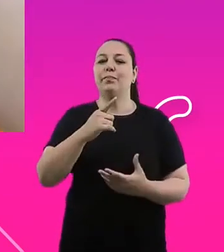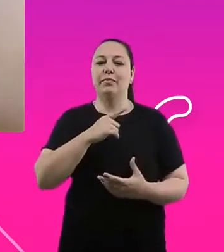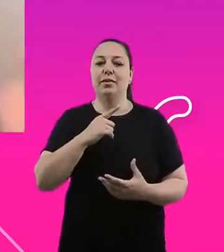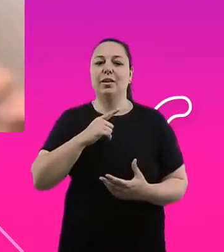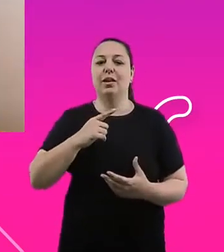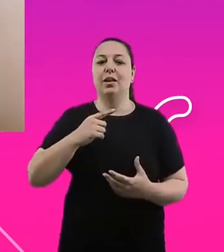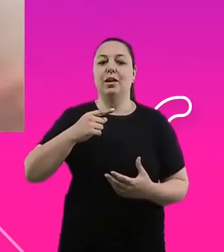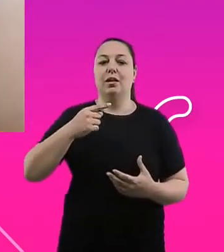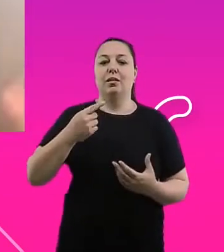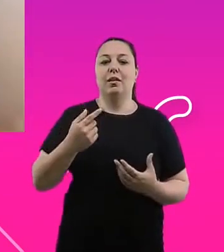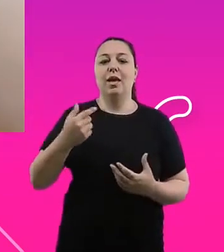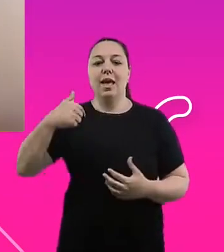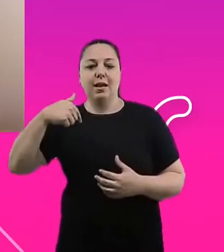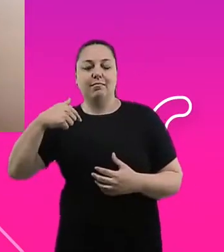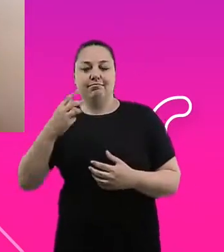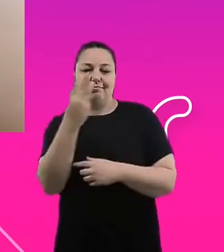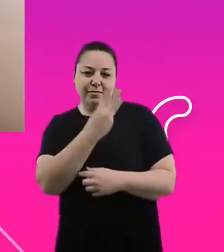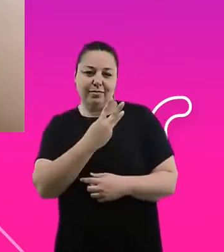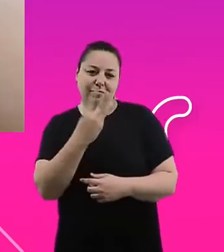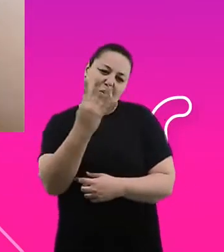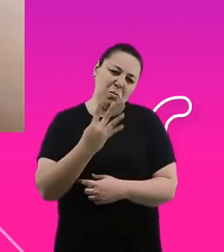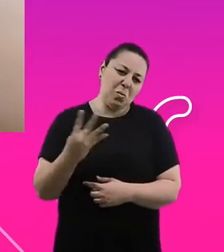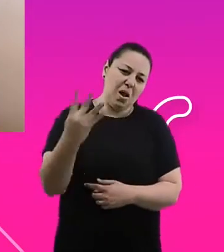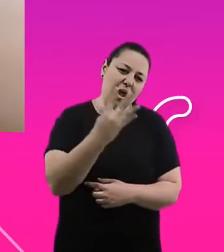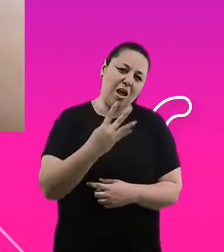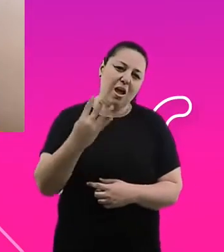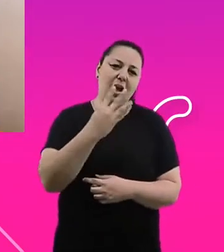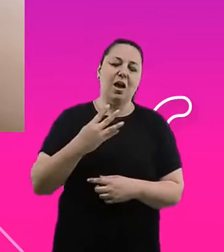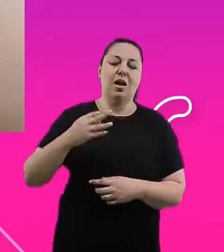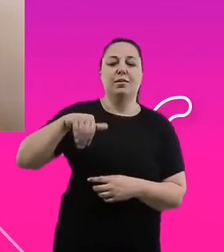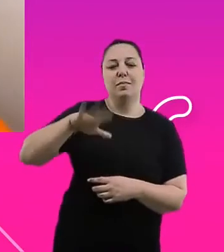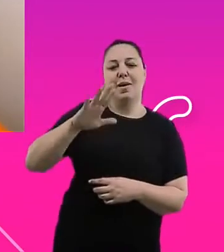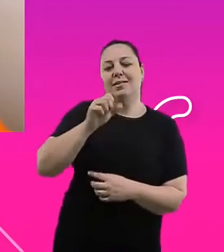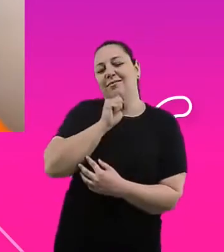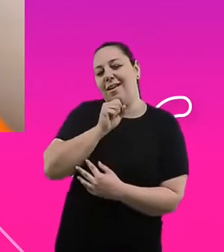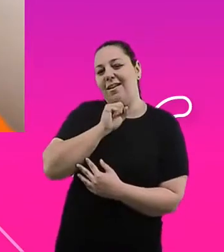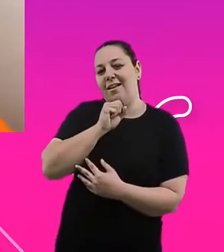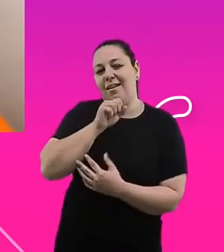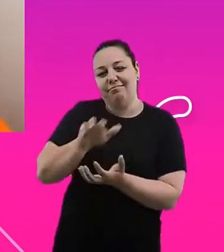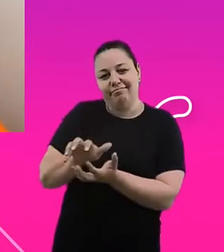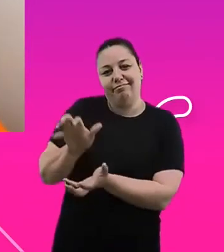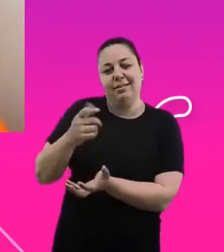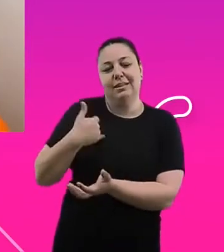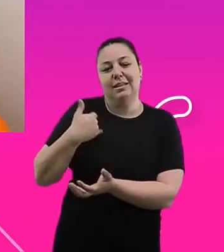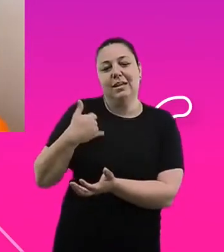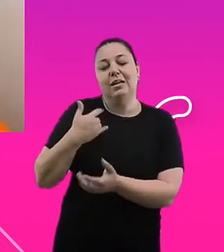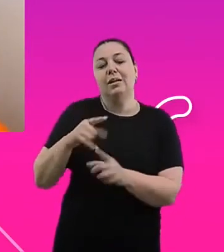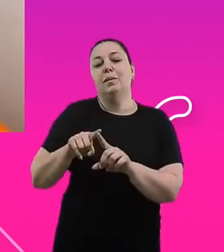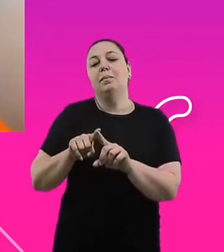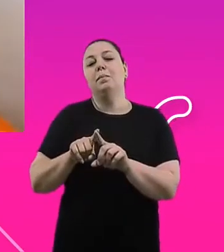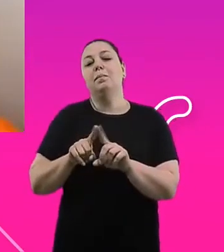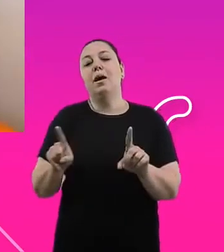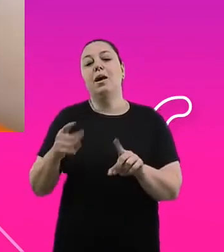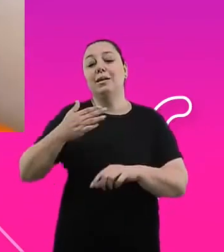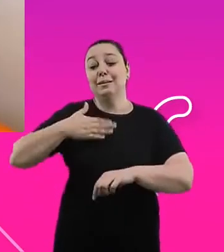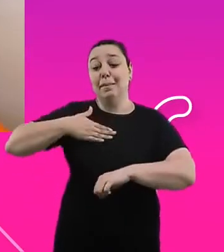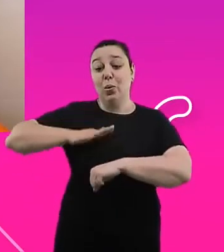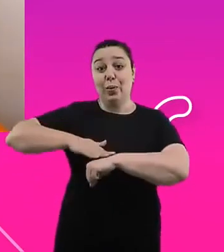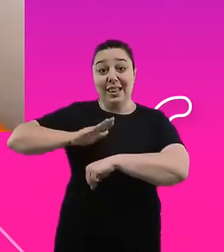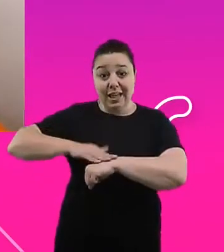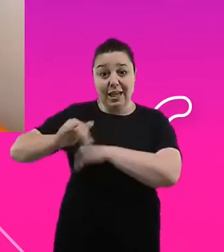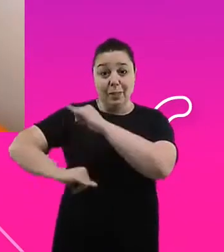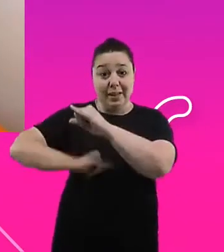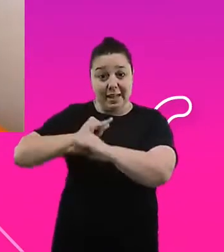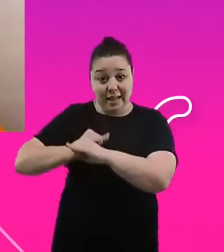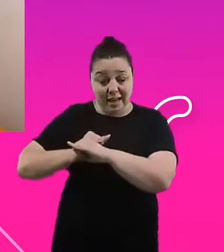princípio, aparentemente mais velhos que vocês, o tempo da minha vida com internet é muito menor do que o tempo da minha